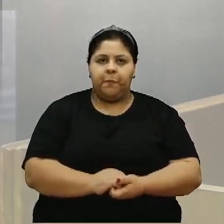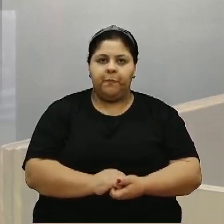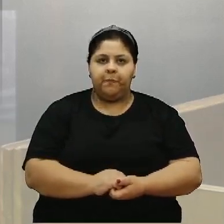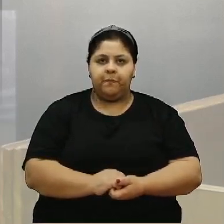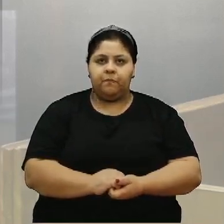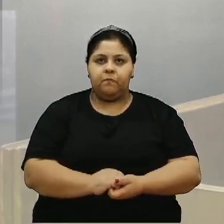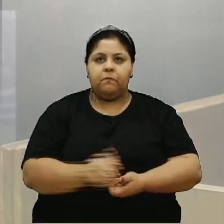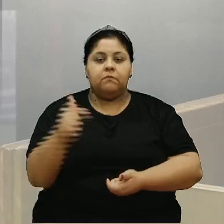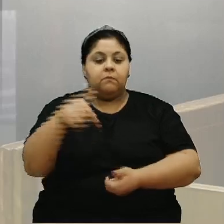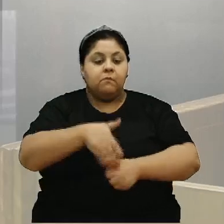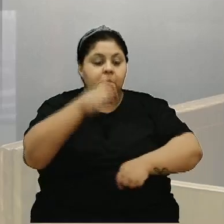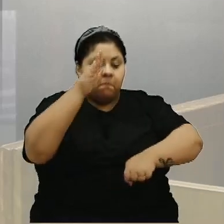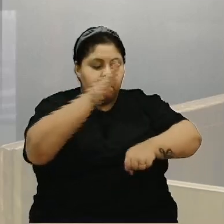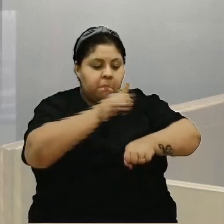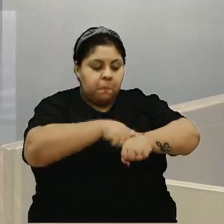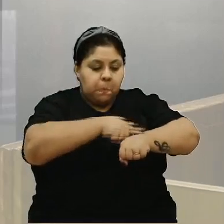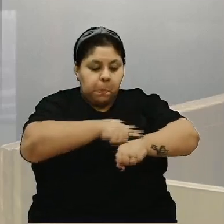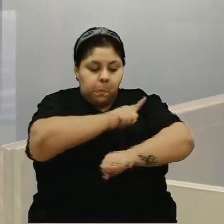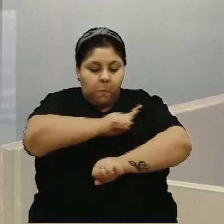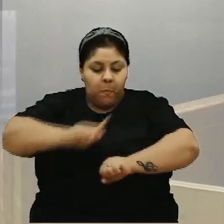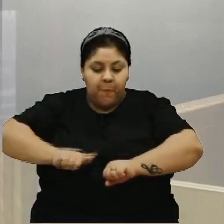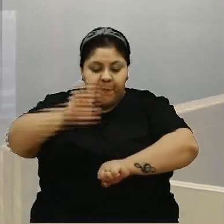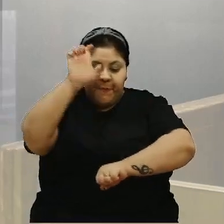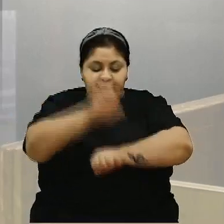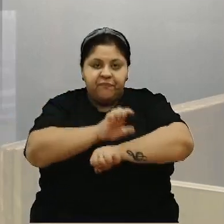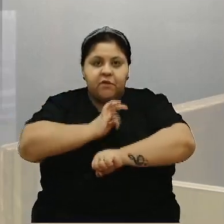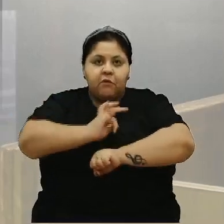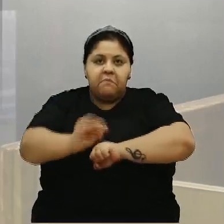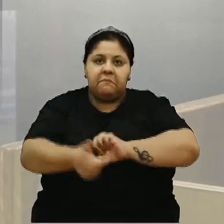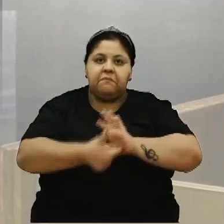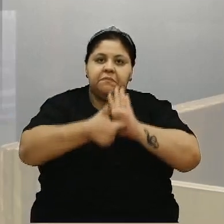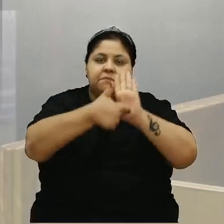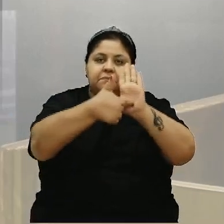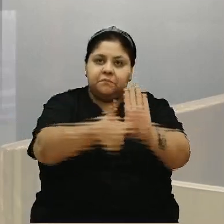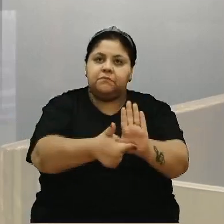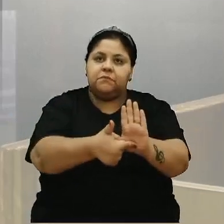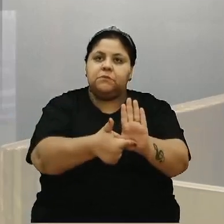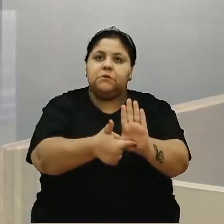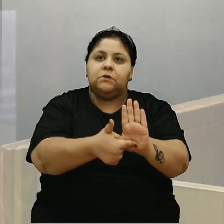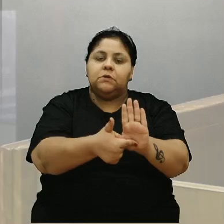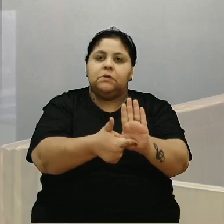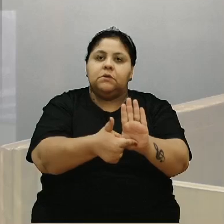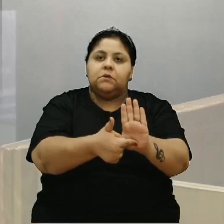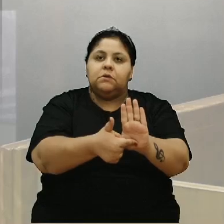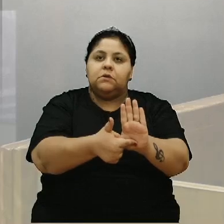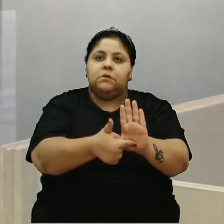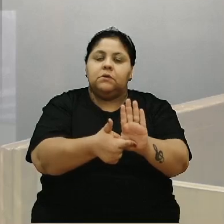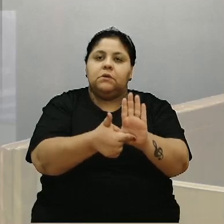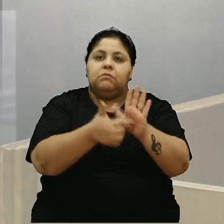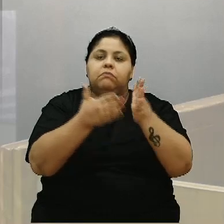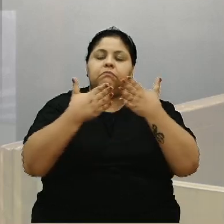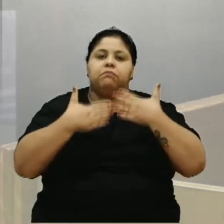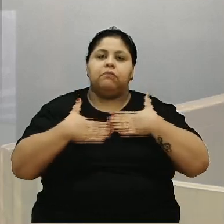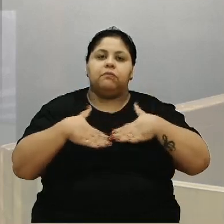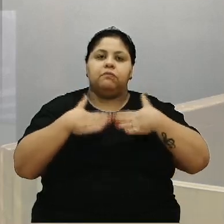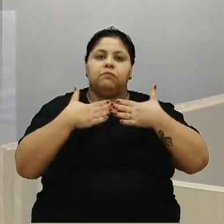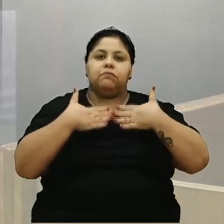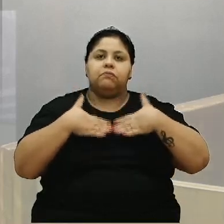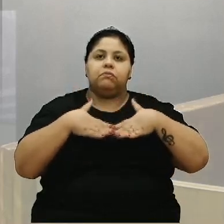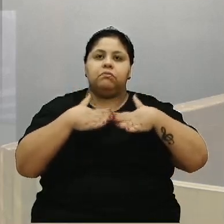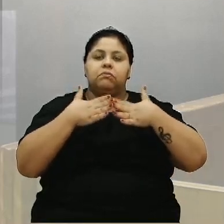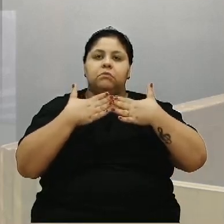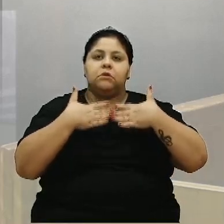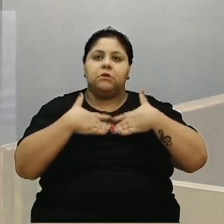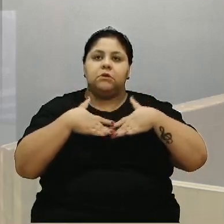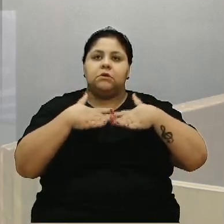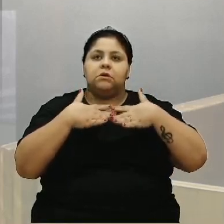Essa é a hora do governo do Estado e do governo federal mostrar clemência para esse povo. Aqui ninguém está